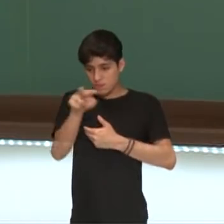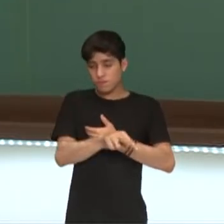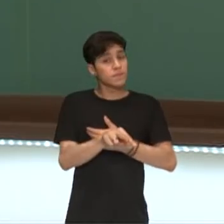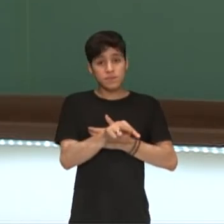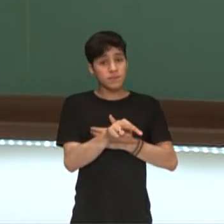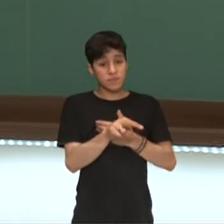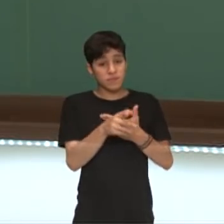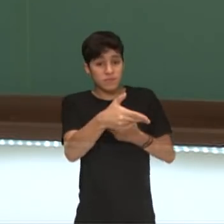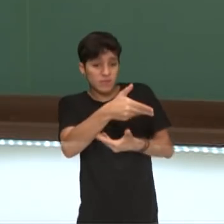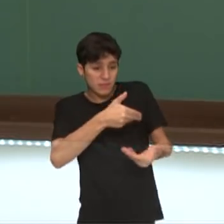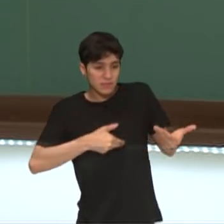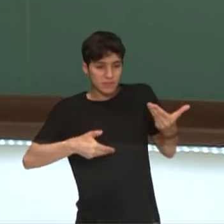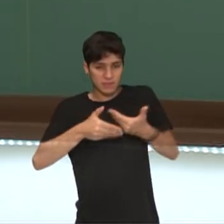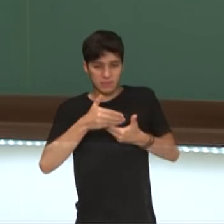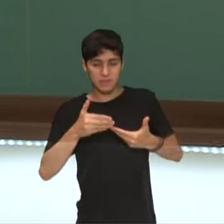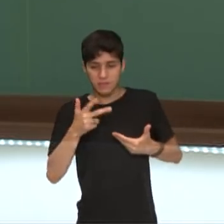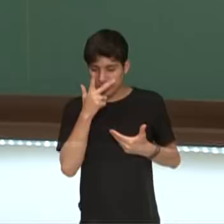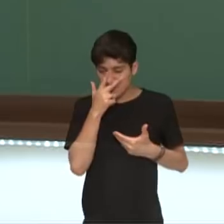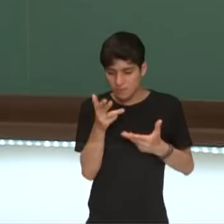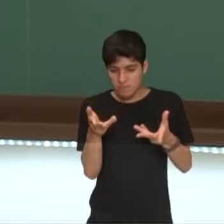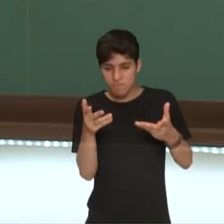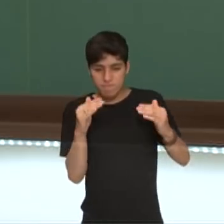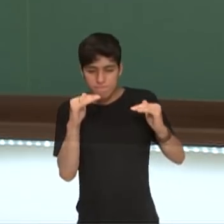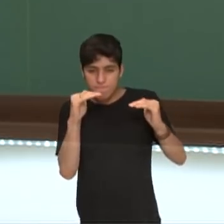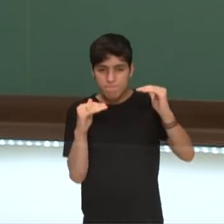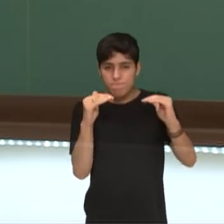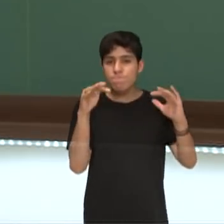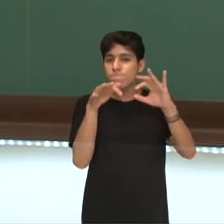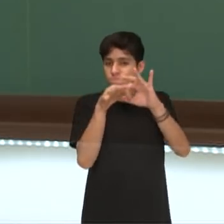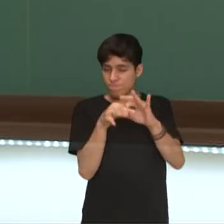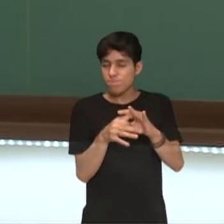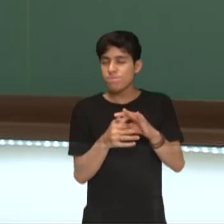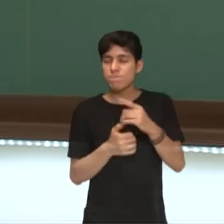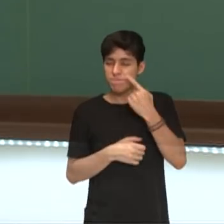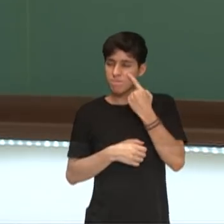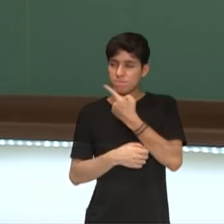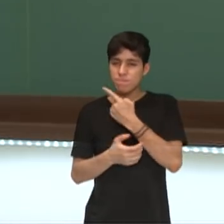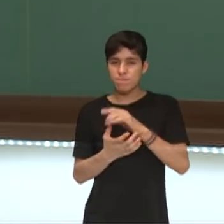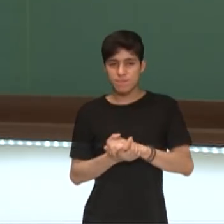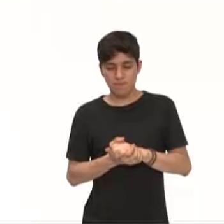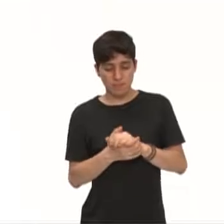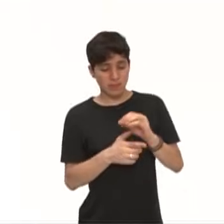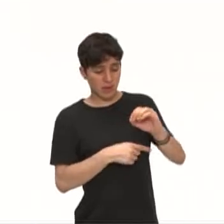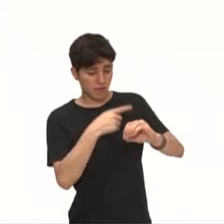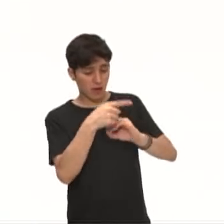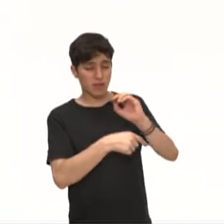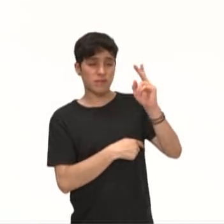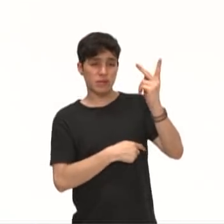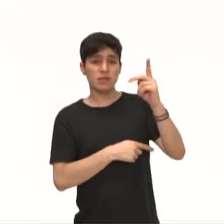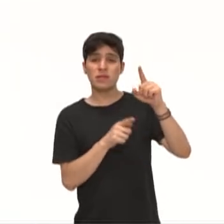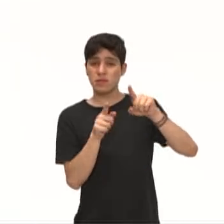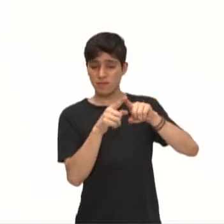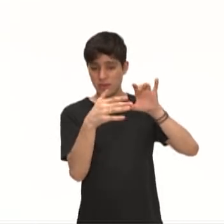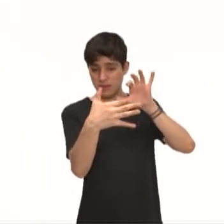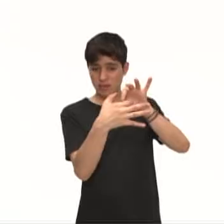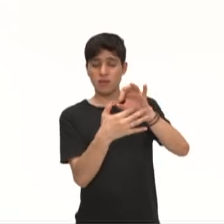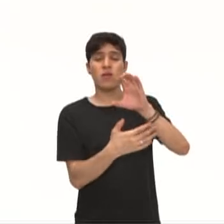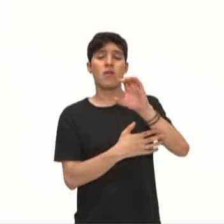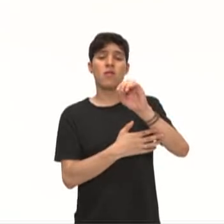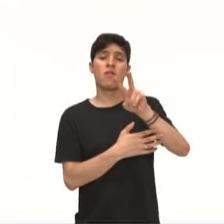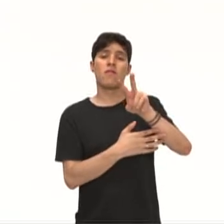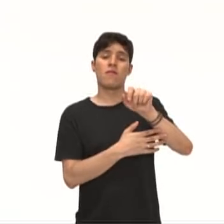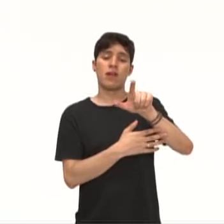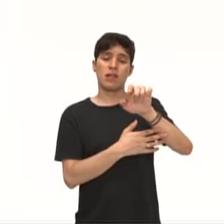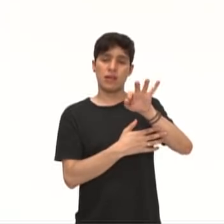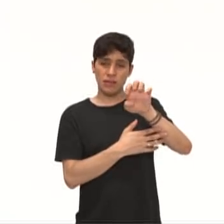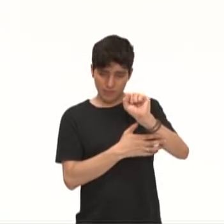ligação iônica. Então eles compartilham, eles pareiam, um pouquinho diferente o esquema. O átomo de hidrogênio também realiza ligações covalentes. Ele